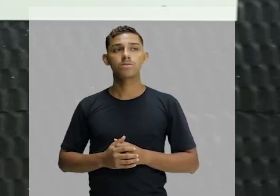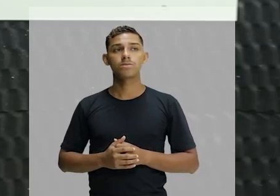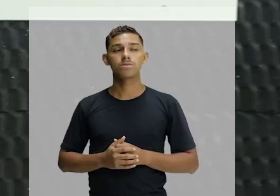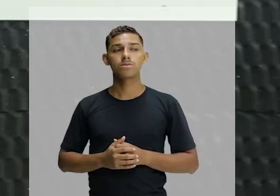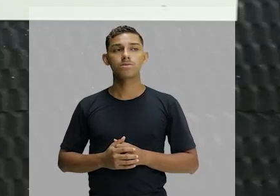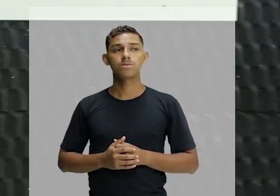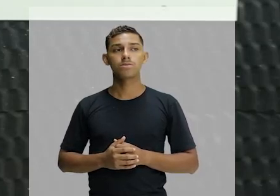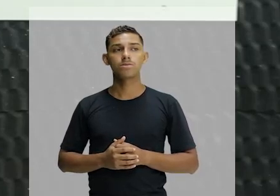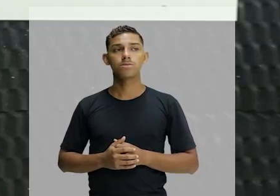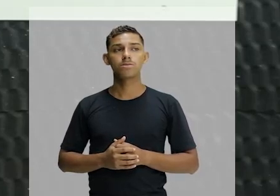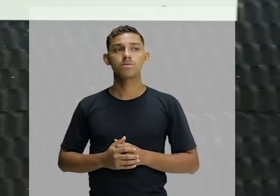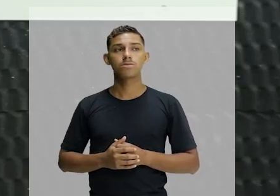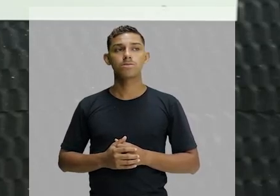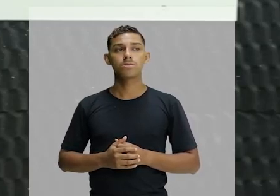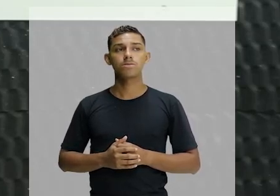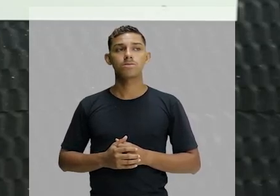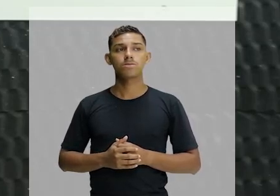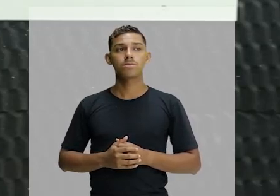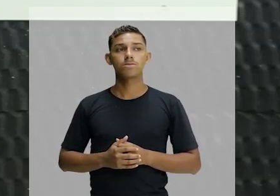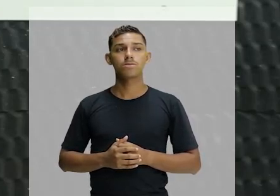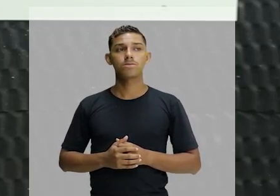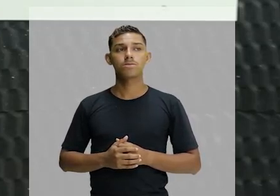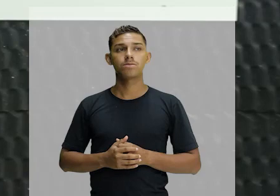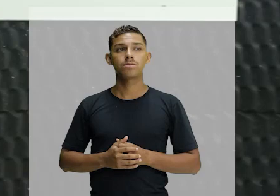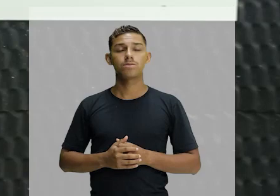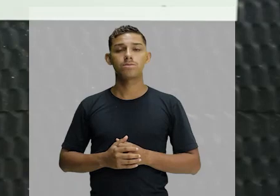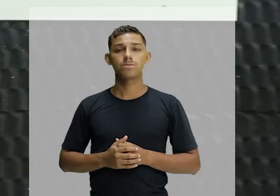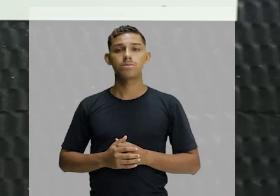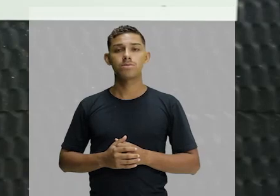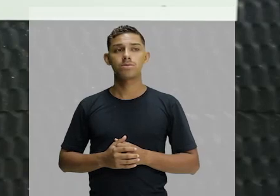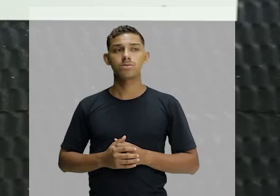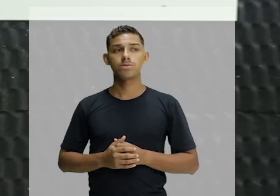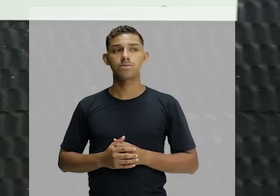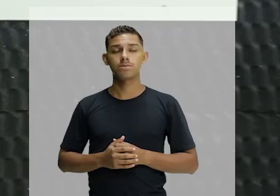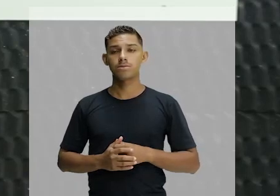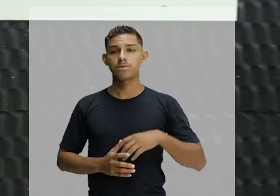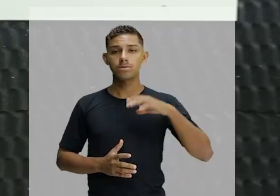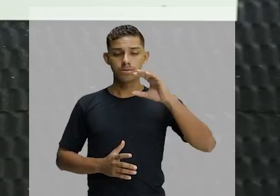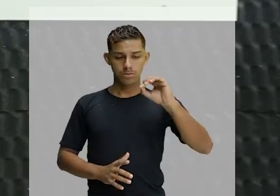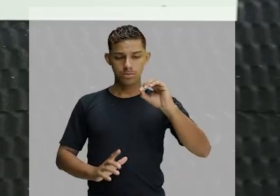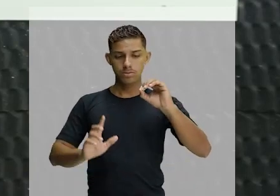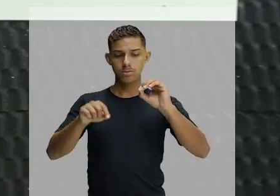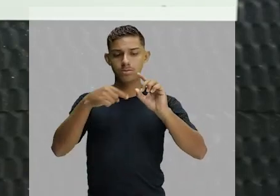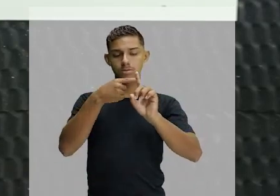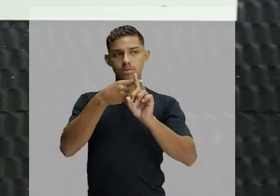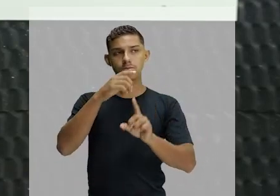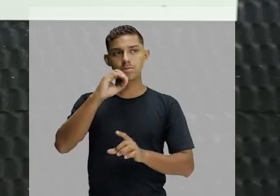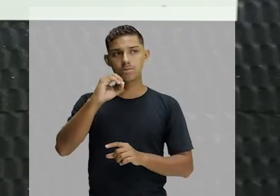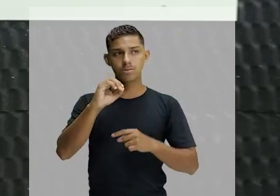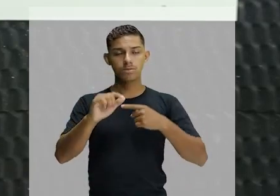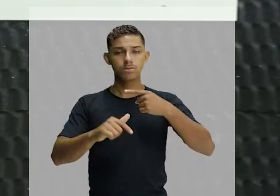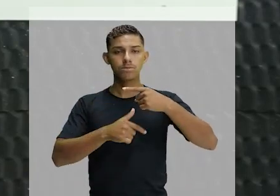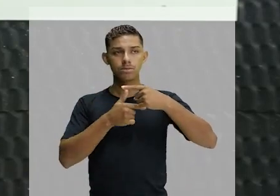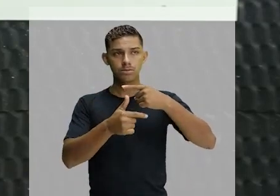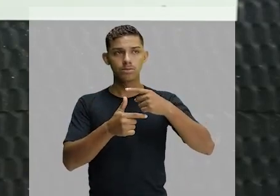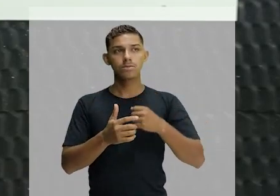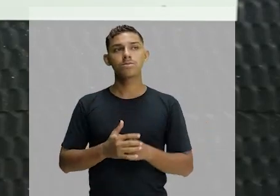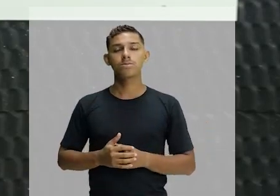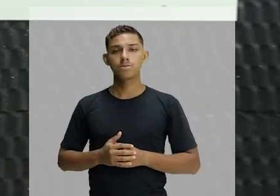2. Ou seja, você vai ter aqui 0 dividido por 2, que vai ser igual a